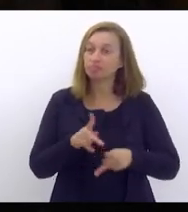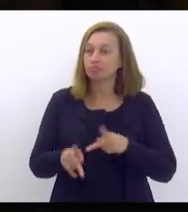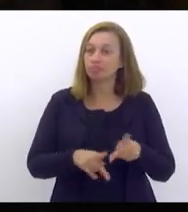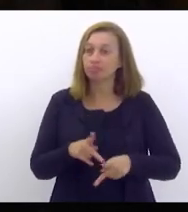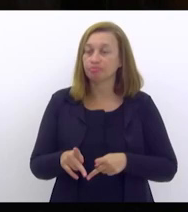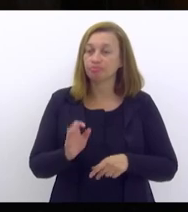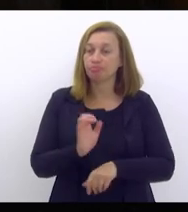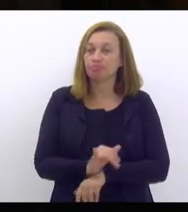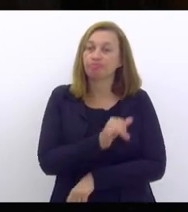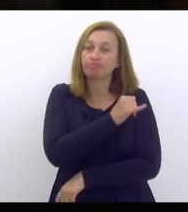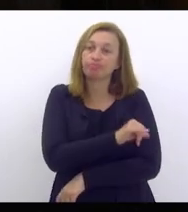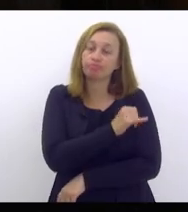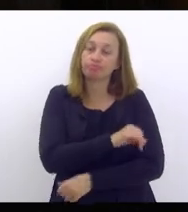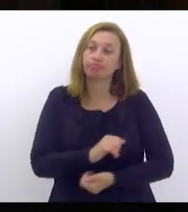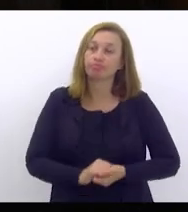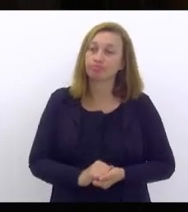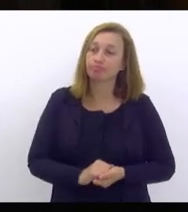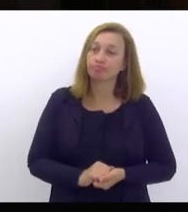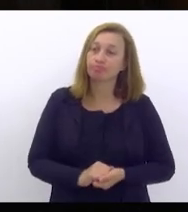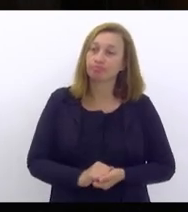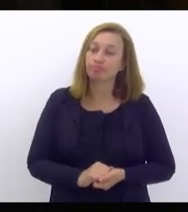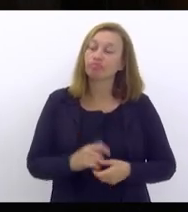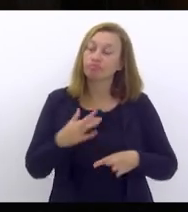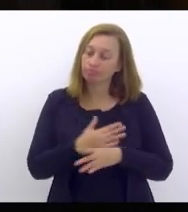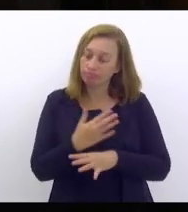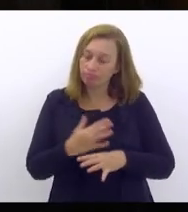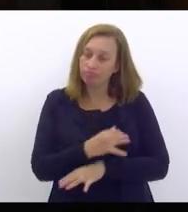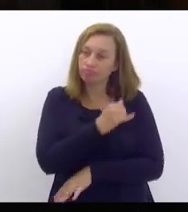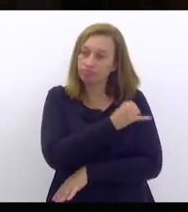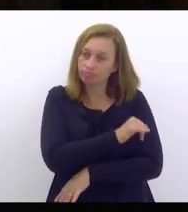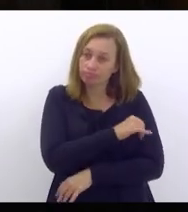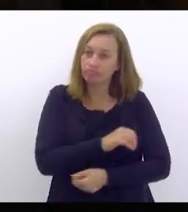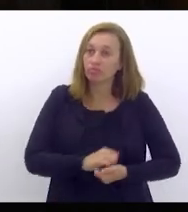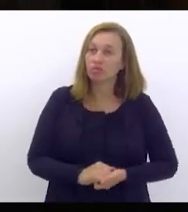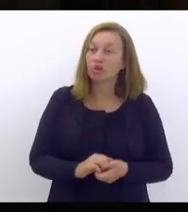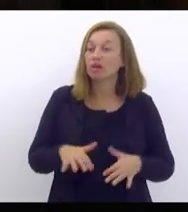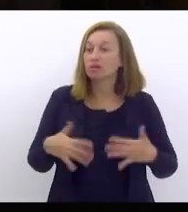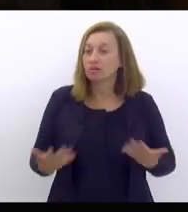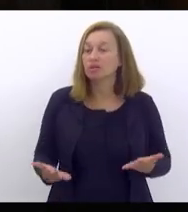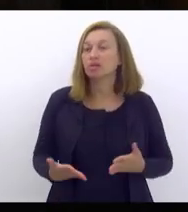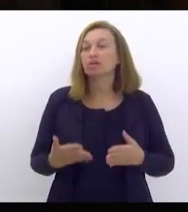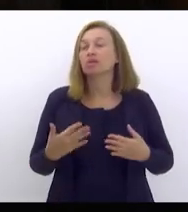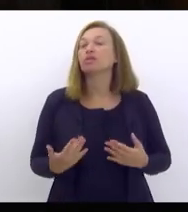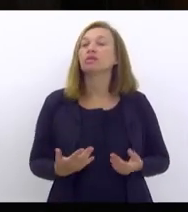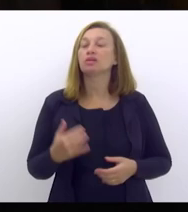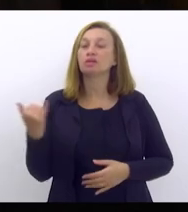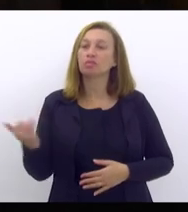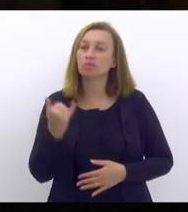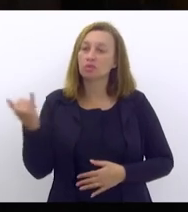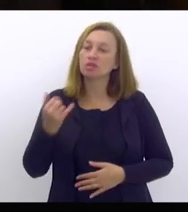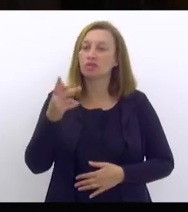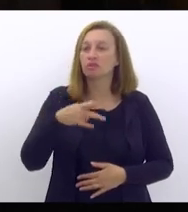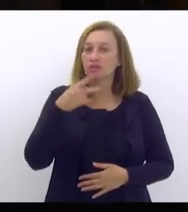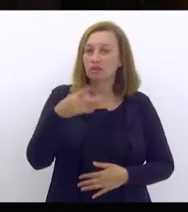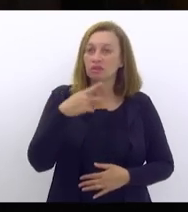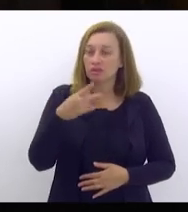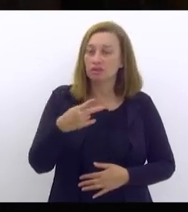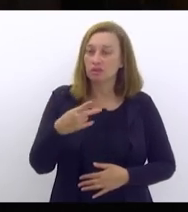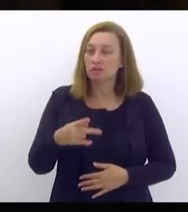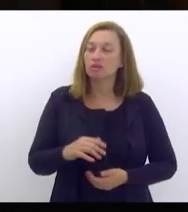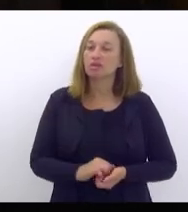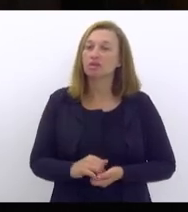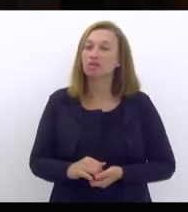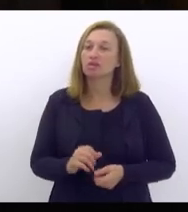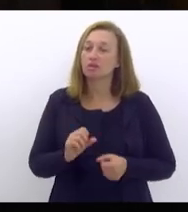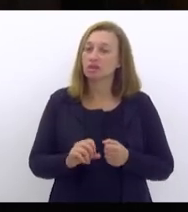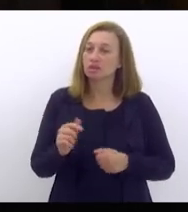do Estado do Rio de Janeiro e, nesse caso, da cidade do Rio de Janeiro. Então, é central e importante dizer que o que estamos